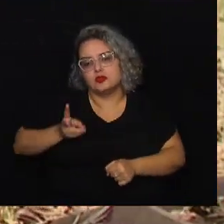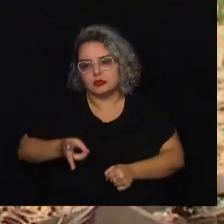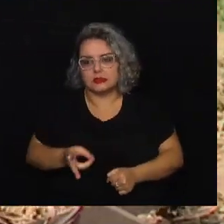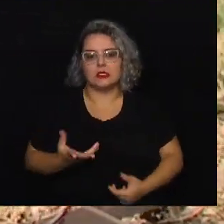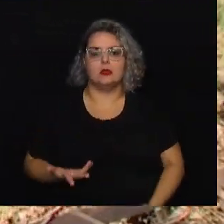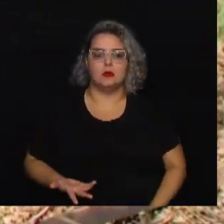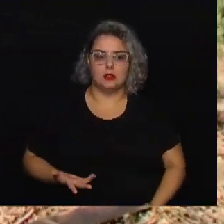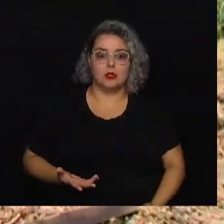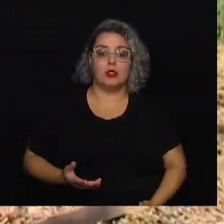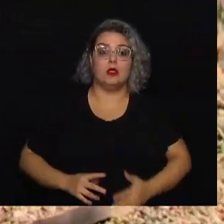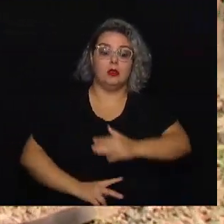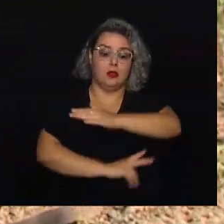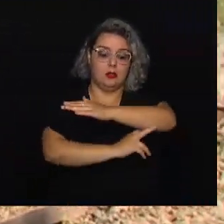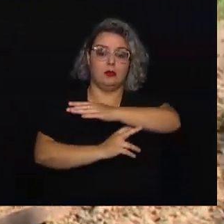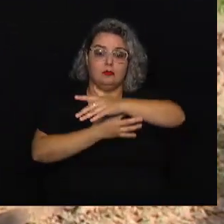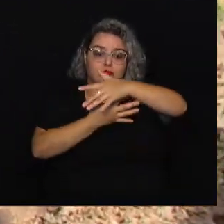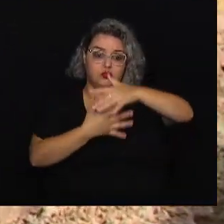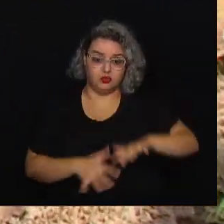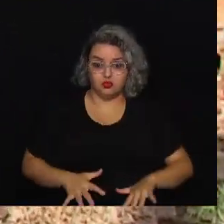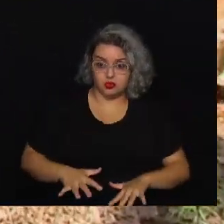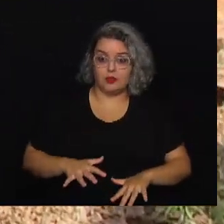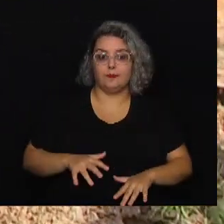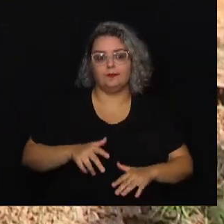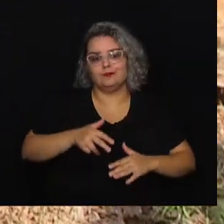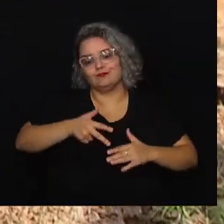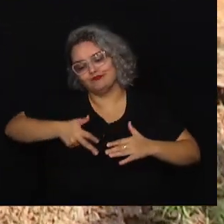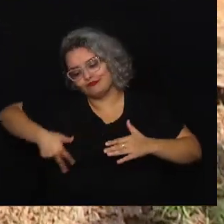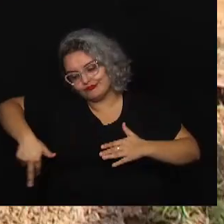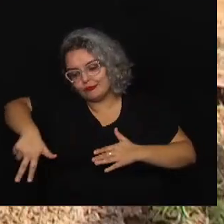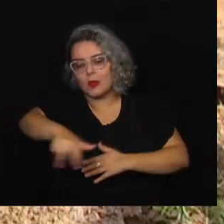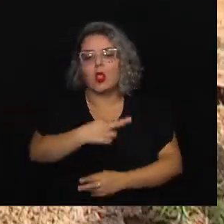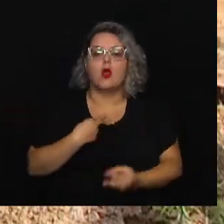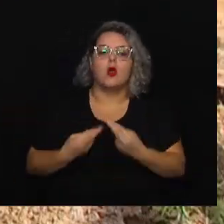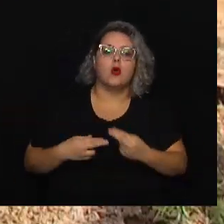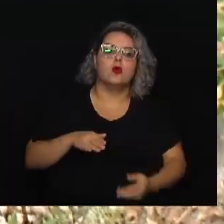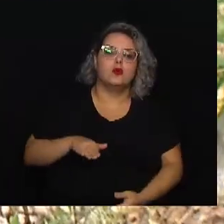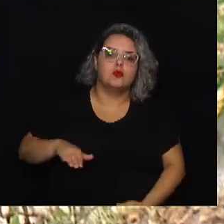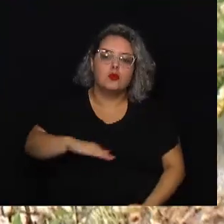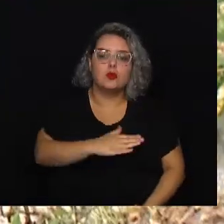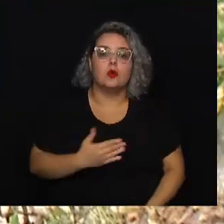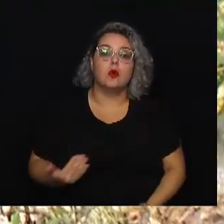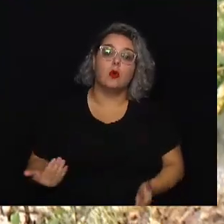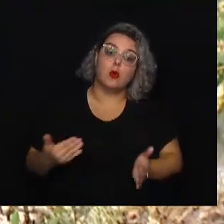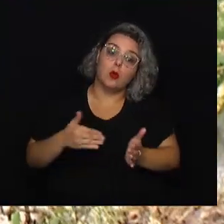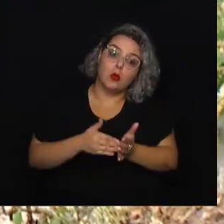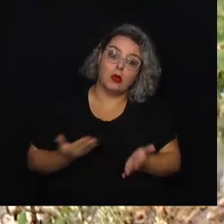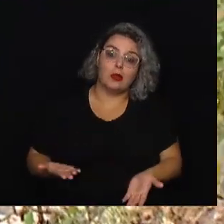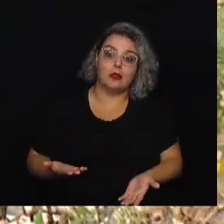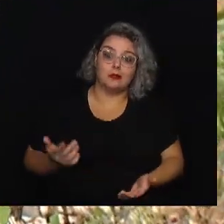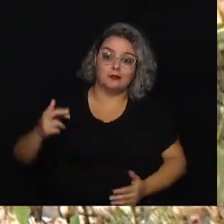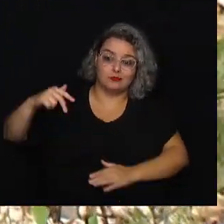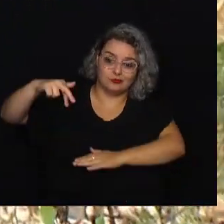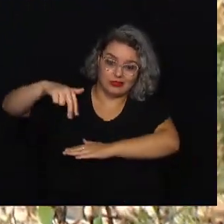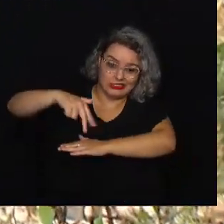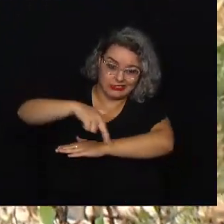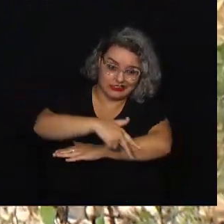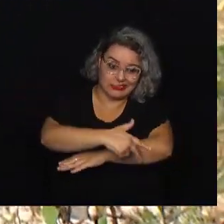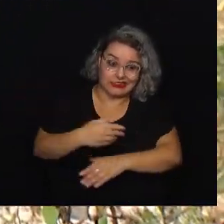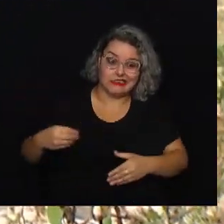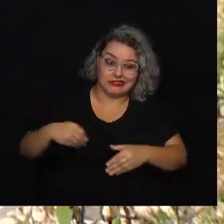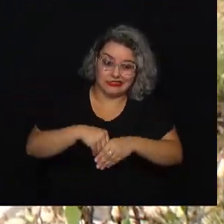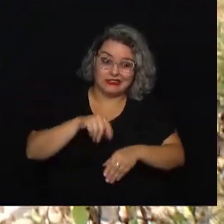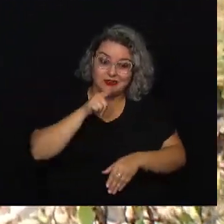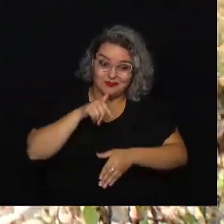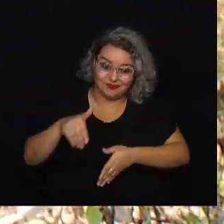desde a queda da ponte tem que dar a volta pela rodovia com veículos ou mesmo usar uma passagem dentro do